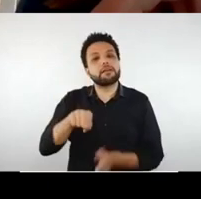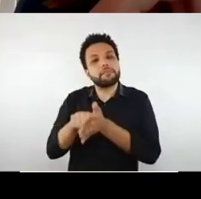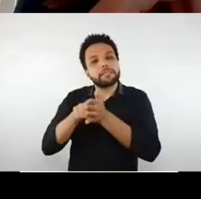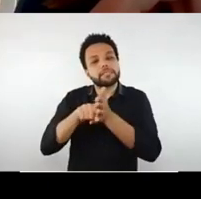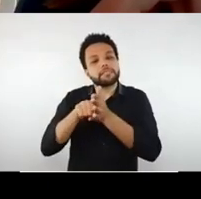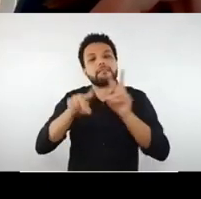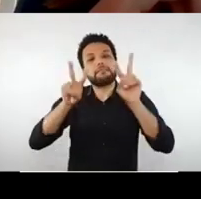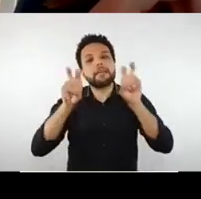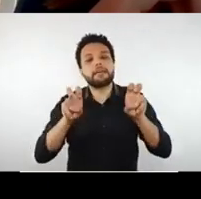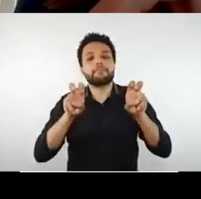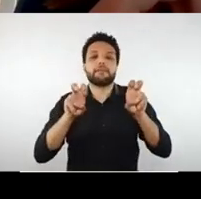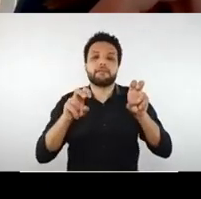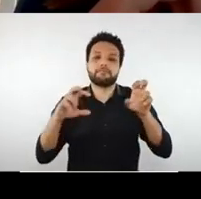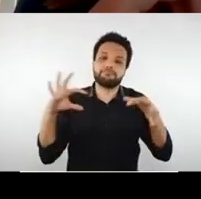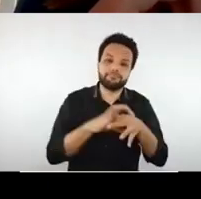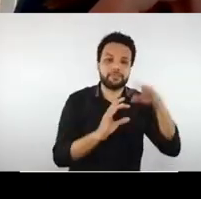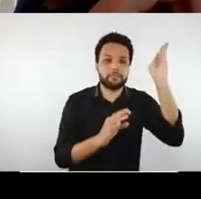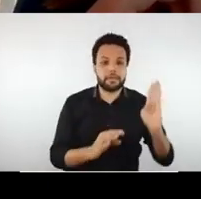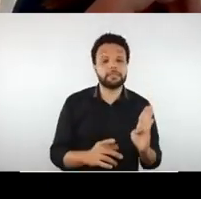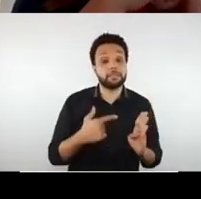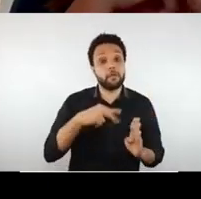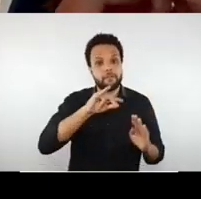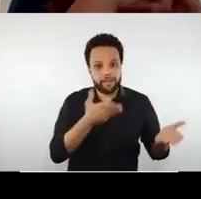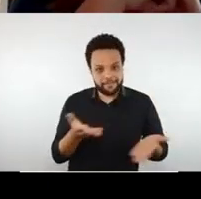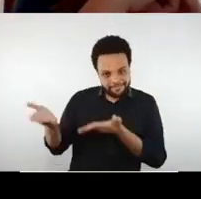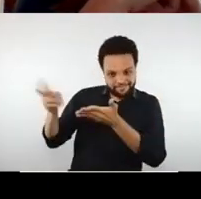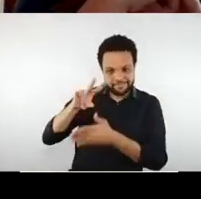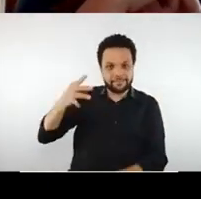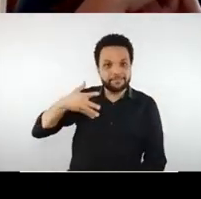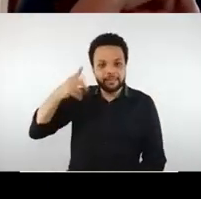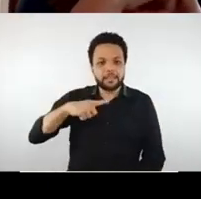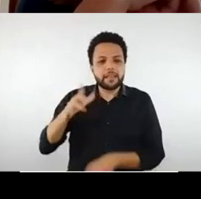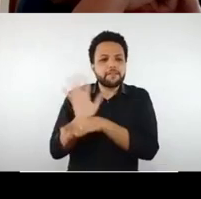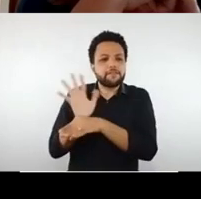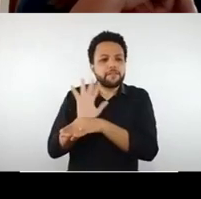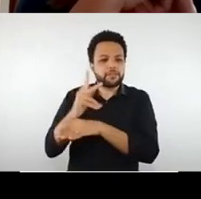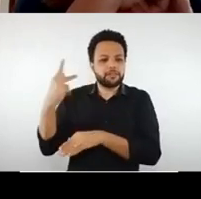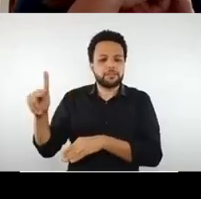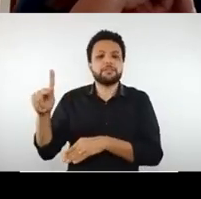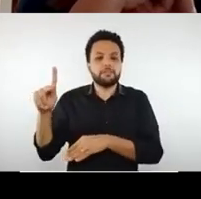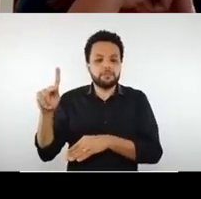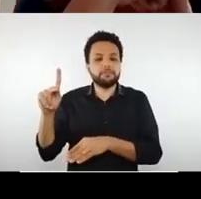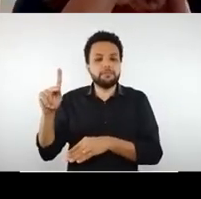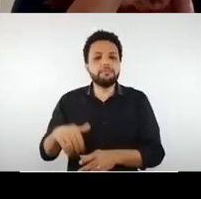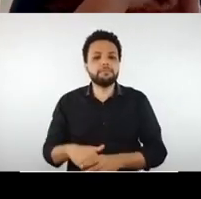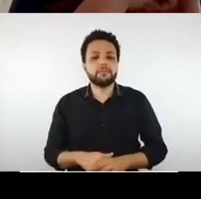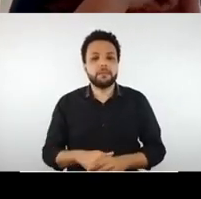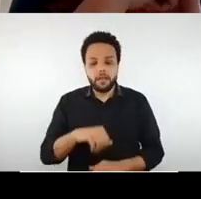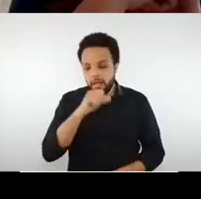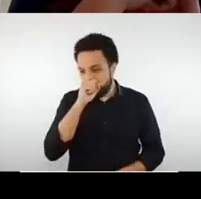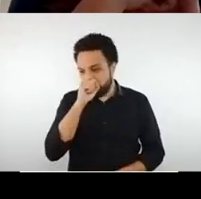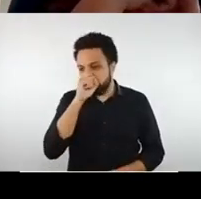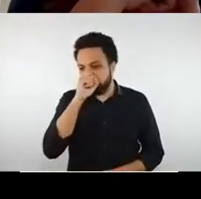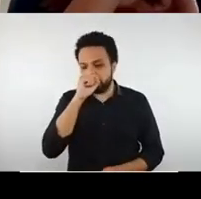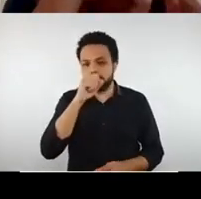Stephanie, vou passar a palavra para ela. Ela tem um pequeno vídeo que foi resultado dessa pesquisa